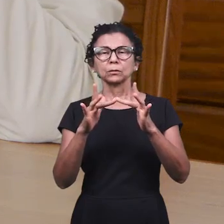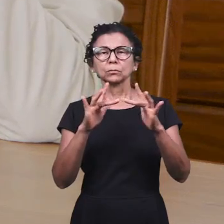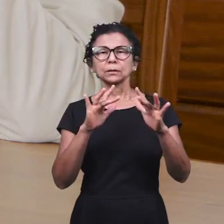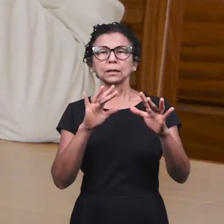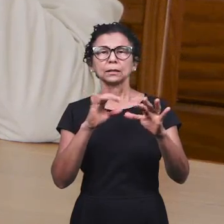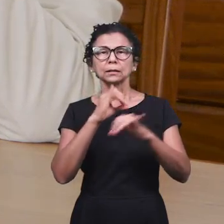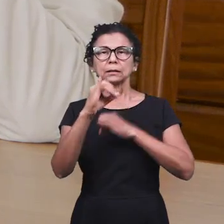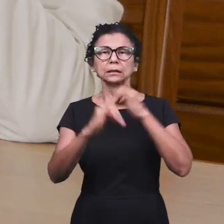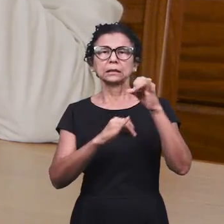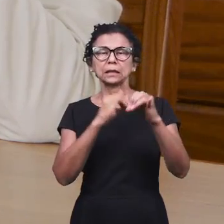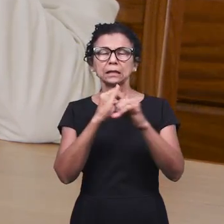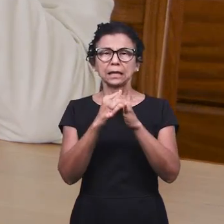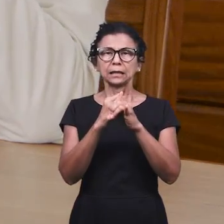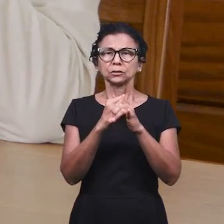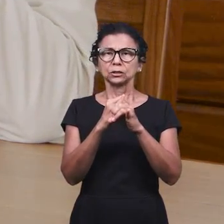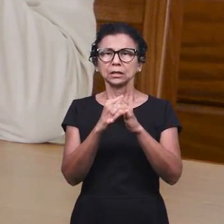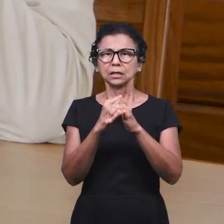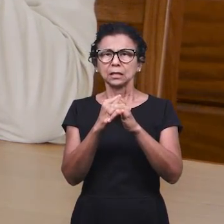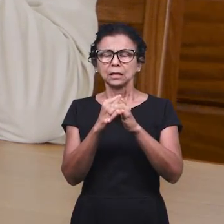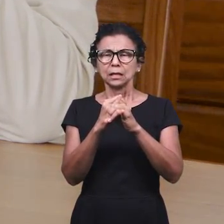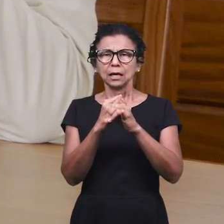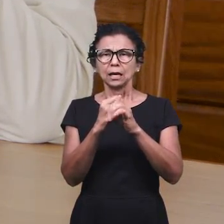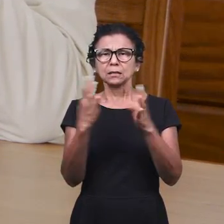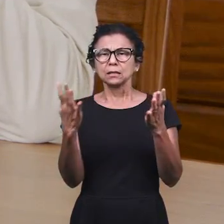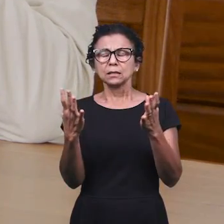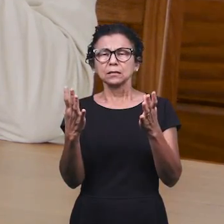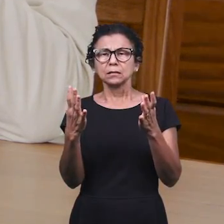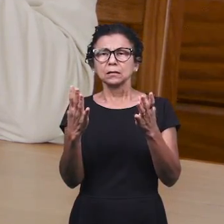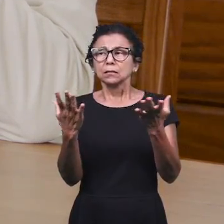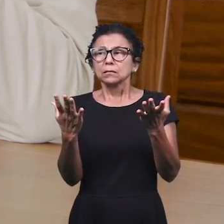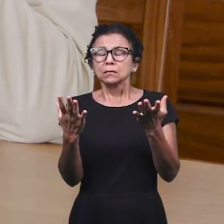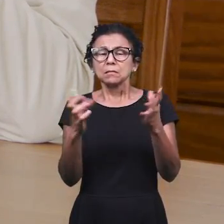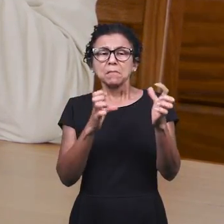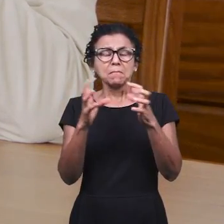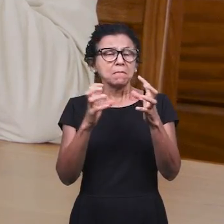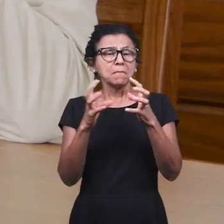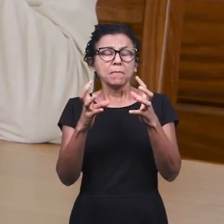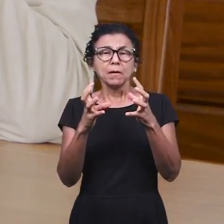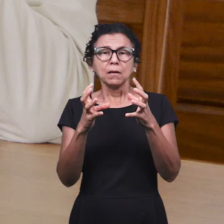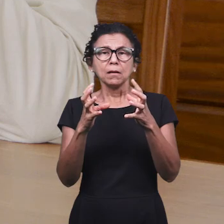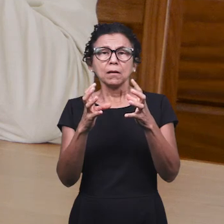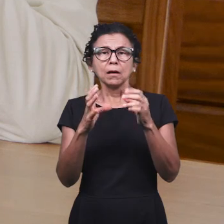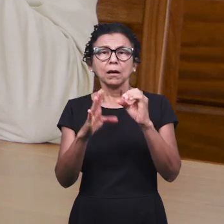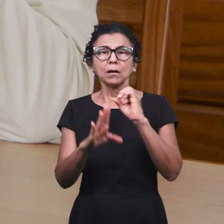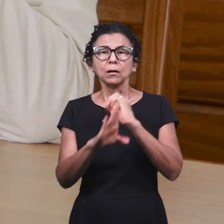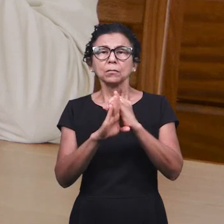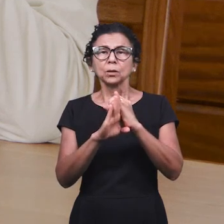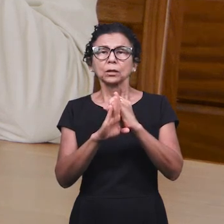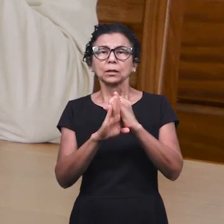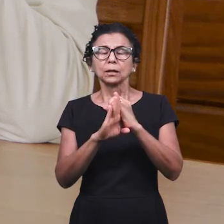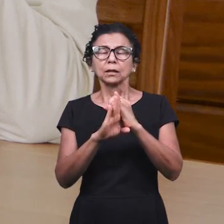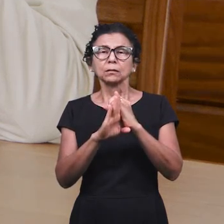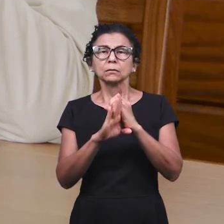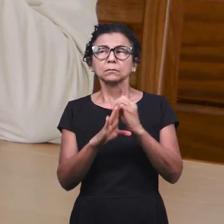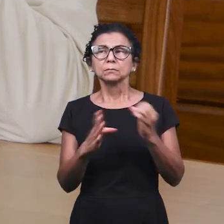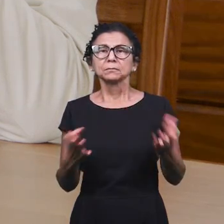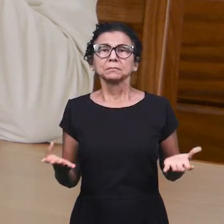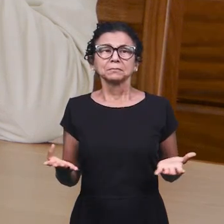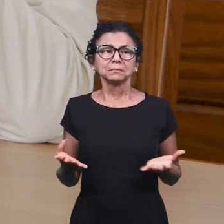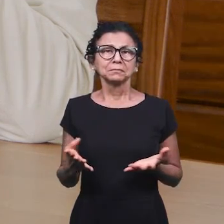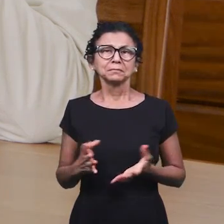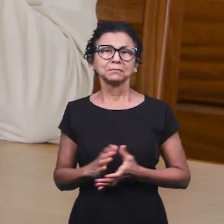ali próxima a ele, está distante, mas o que nós reparamos na sociedade é o ataque na família. A